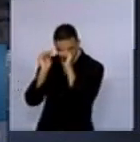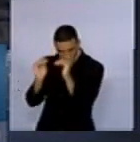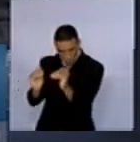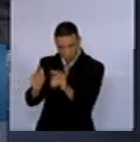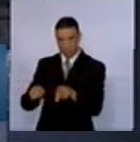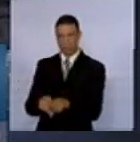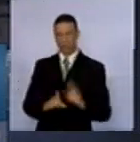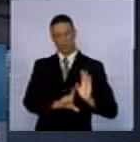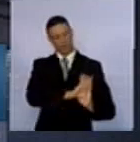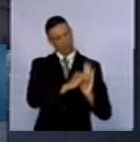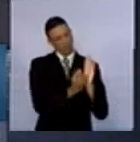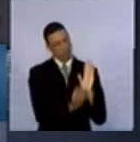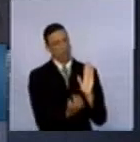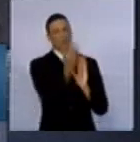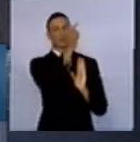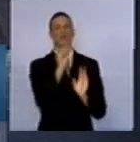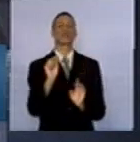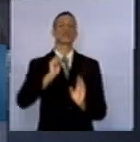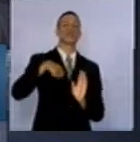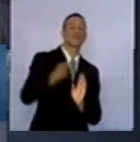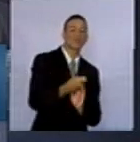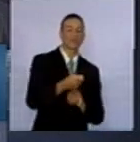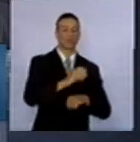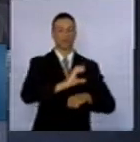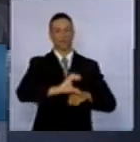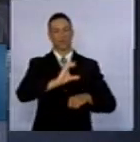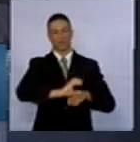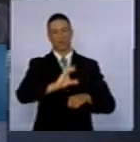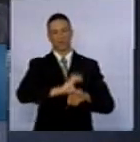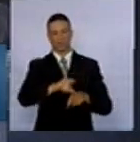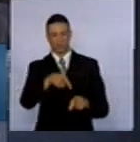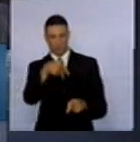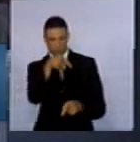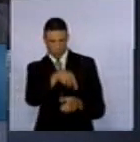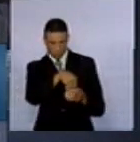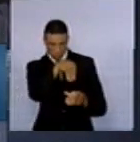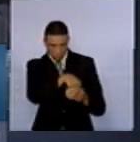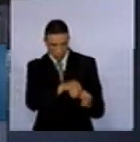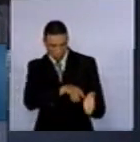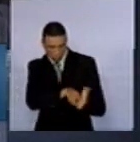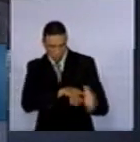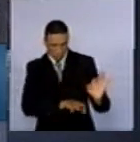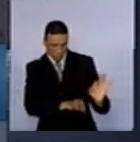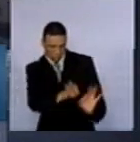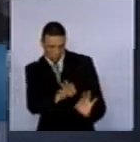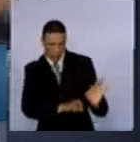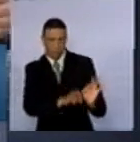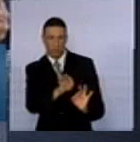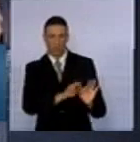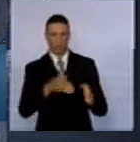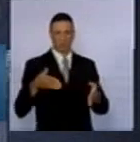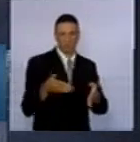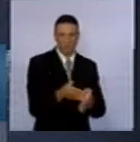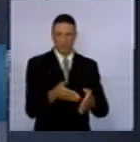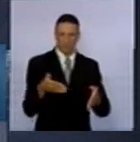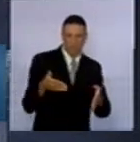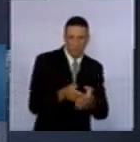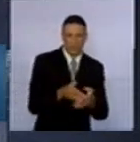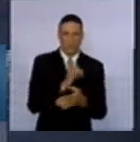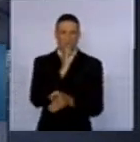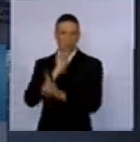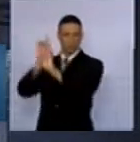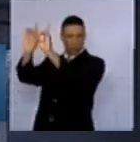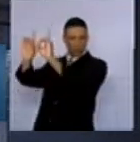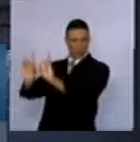lei maior a Constituição Federal e procurando não regulamentar de forma que impedisse que os direitos